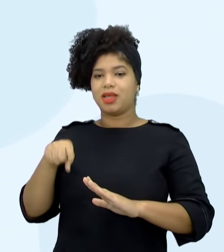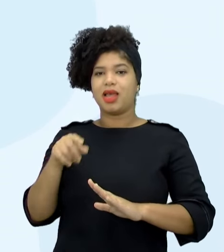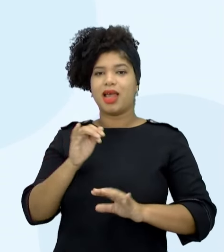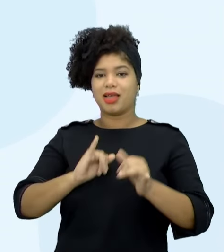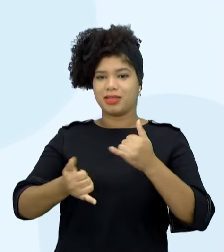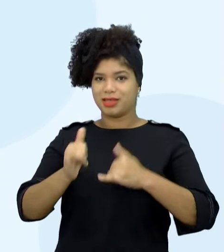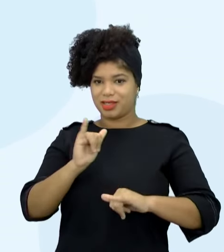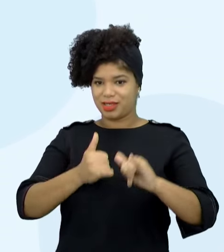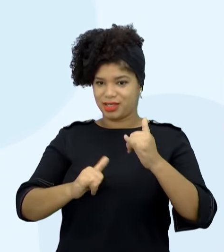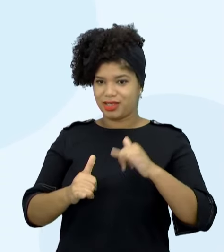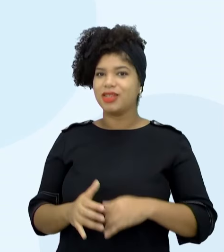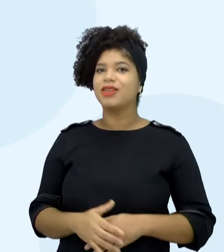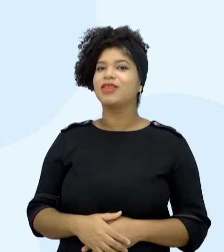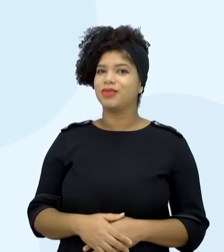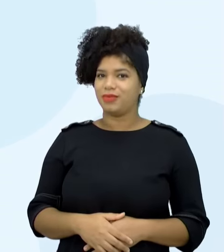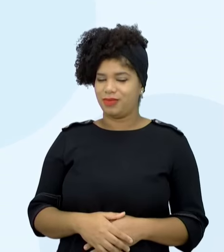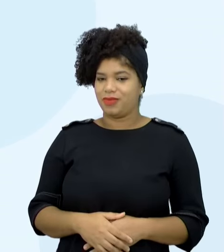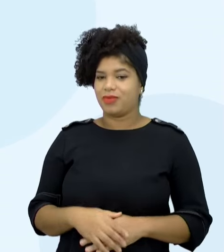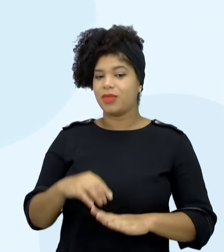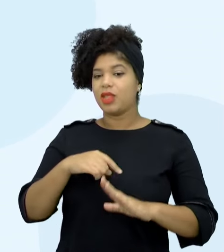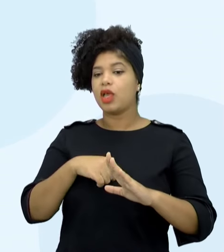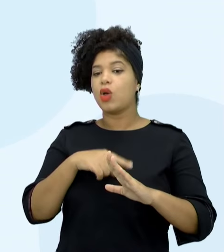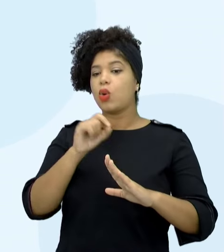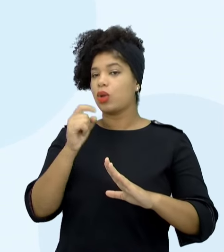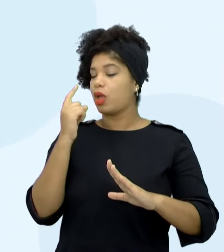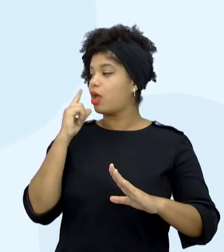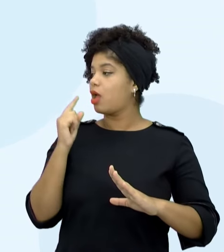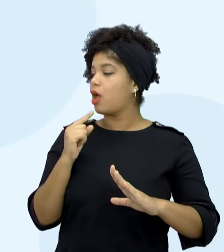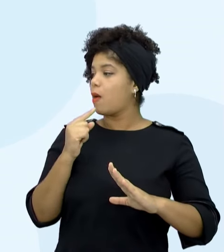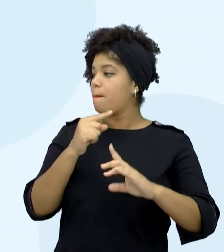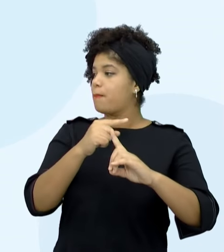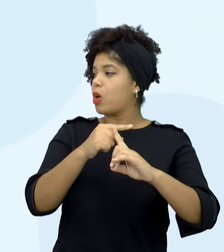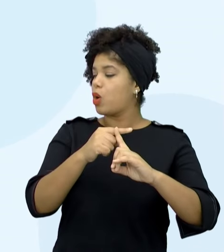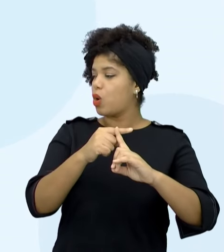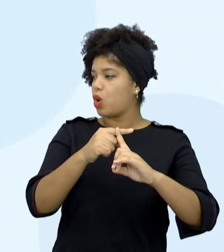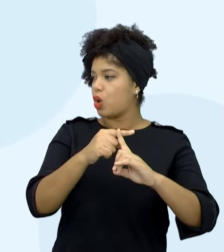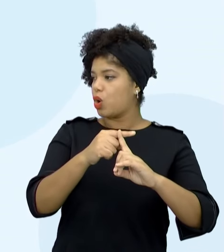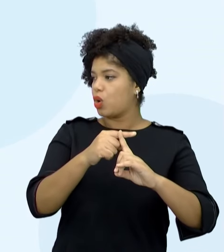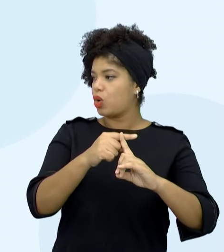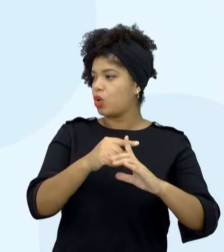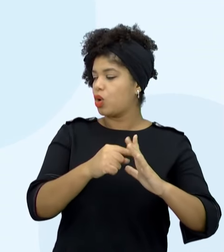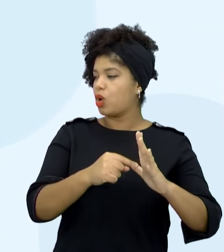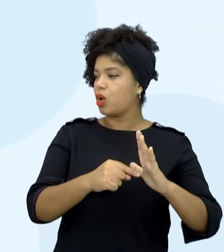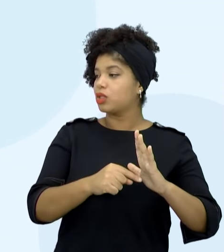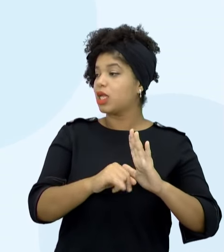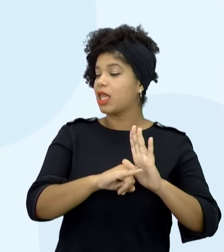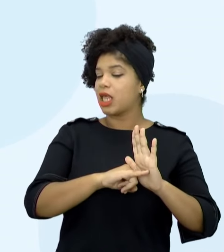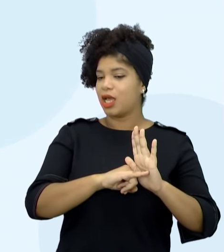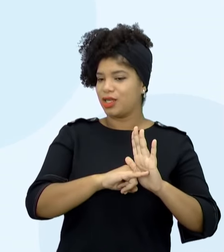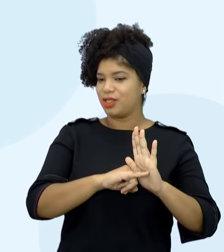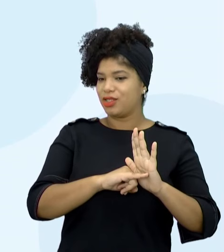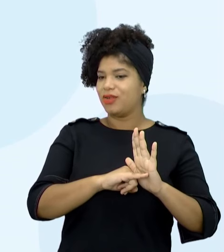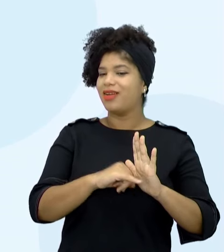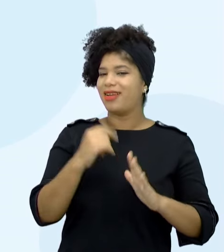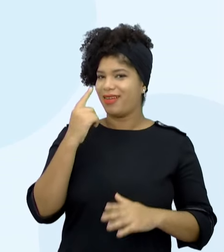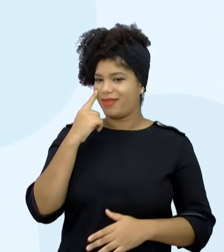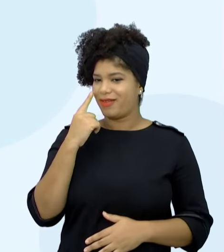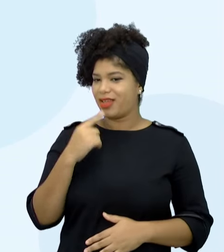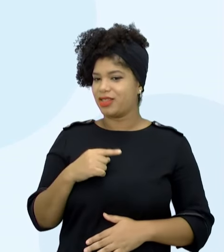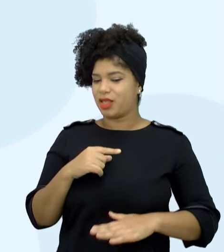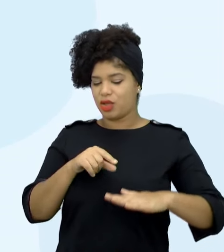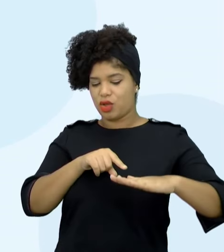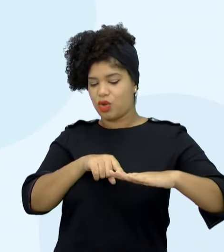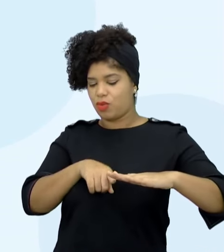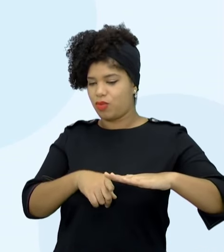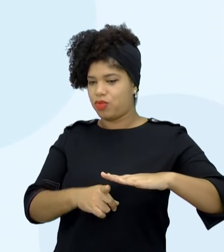por definição, ela sai de um polo positivo em direção a um polo negativo, ela vai percorrer a lâmpada